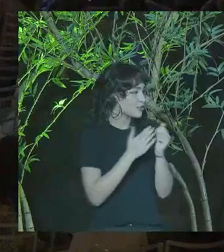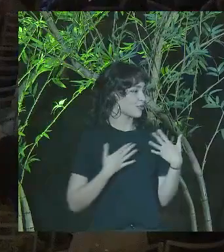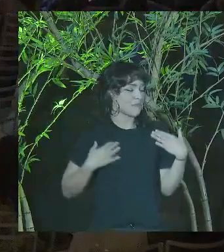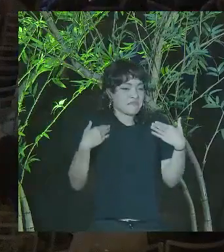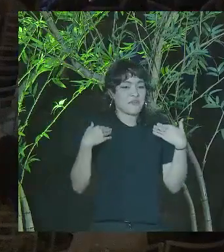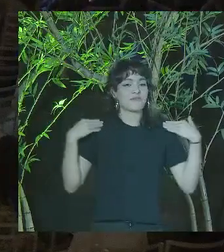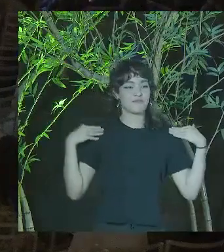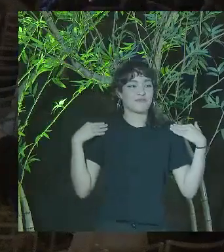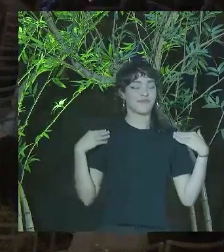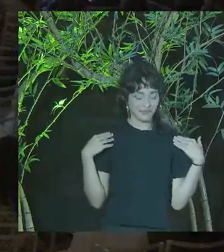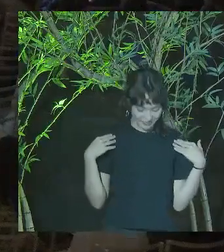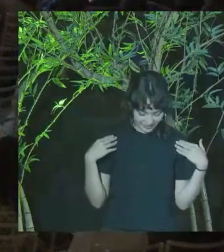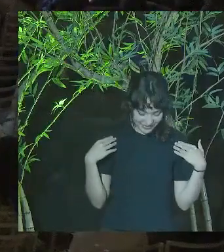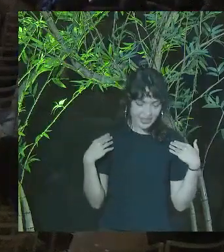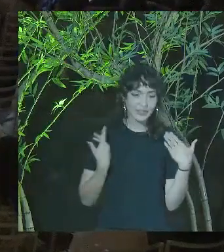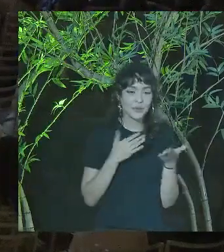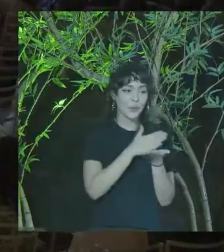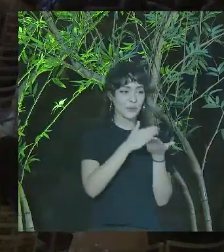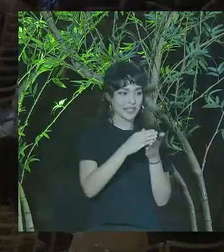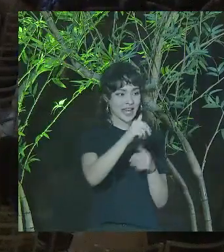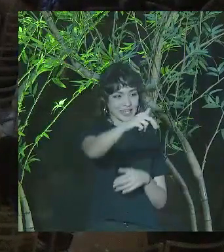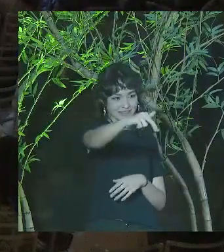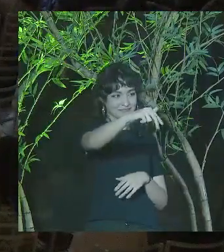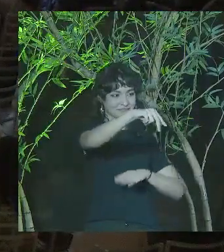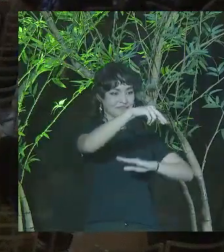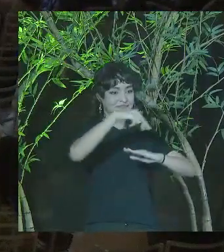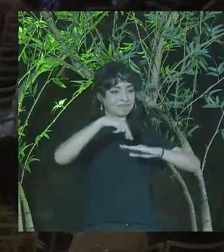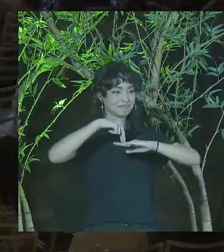ombro. Depois de tudo que eu fiz, tu vai começar aqui, ó.